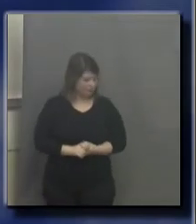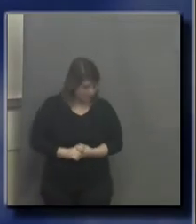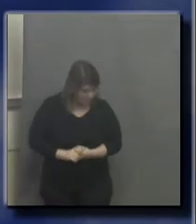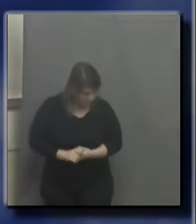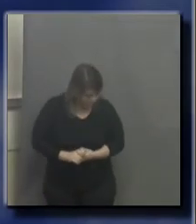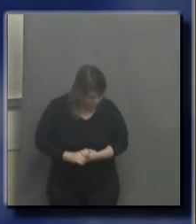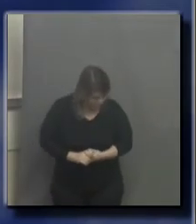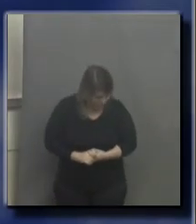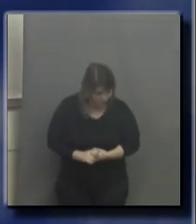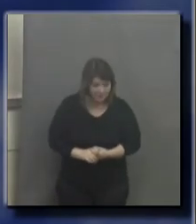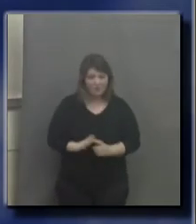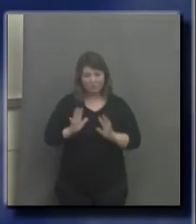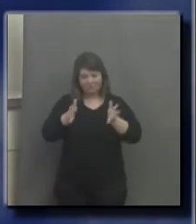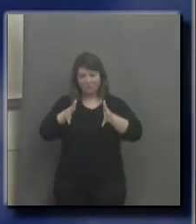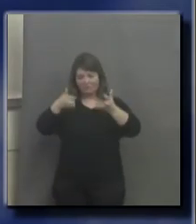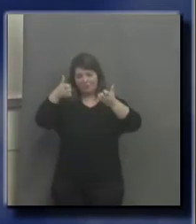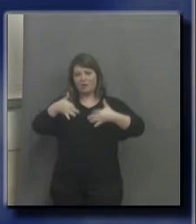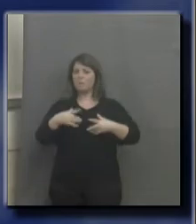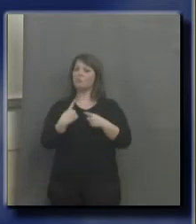Então, já vou contar por quê.